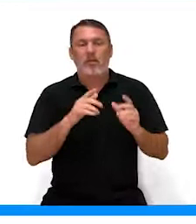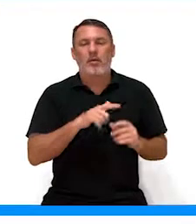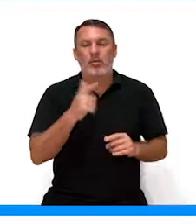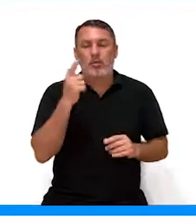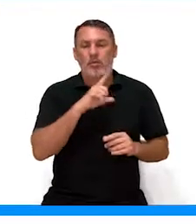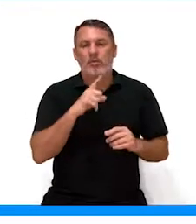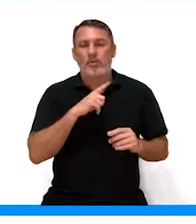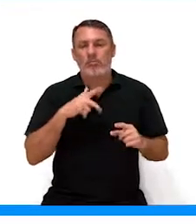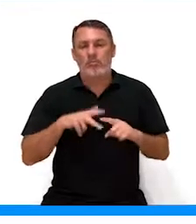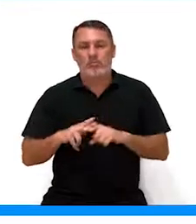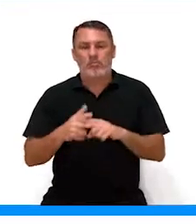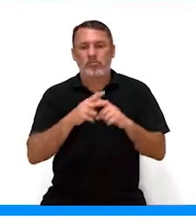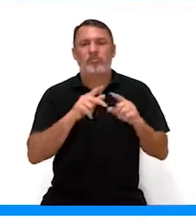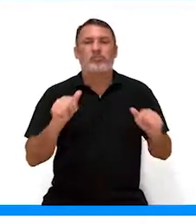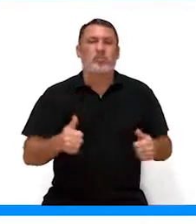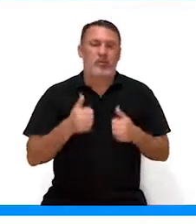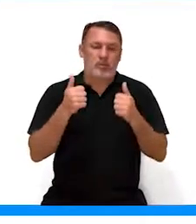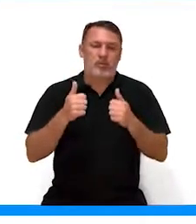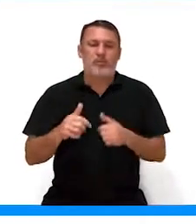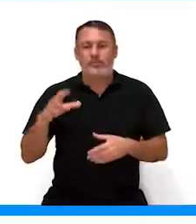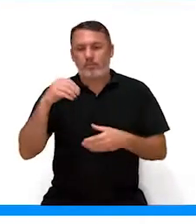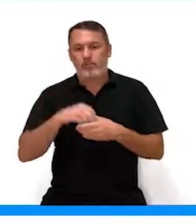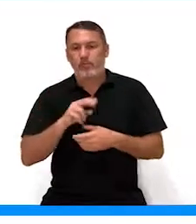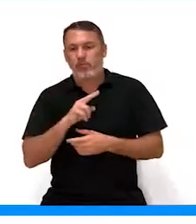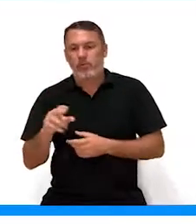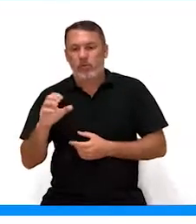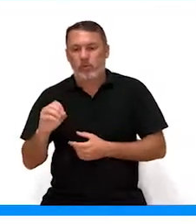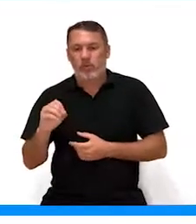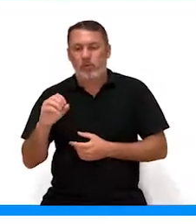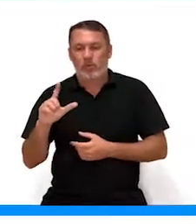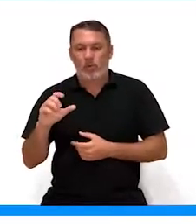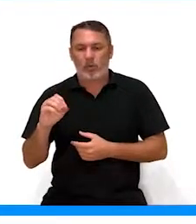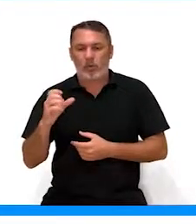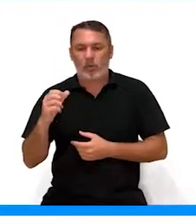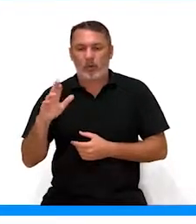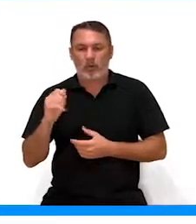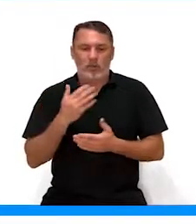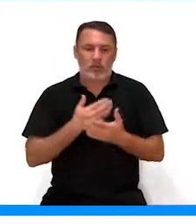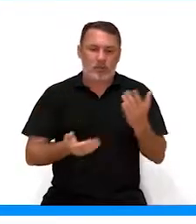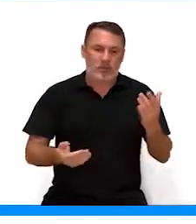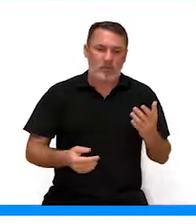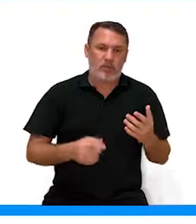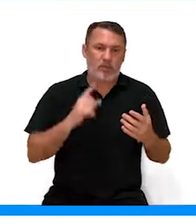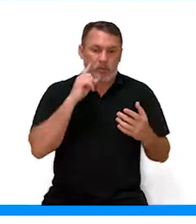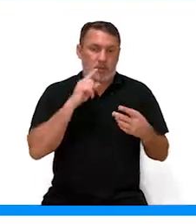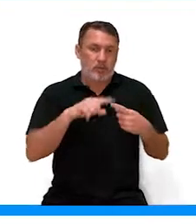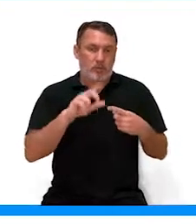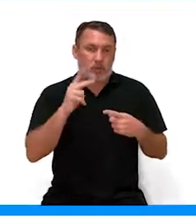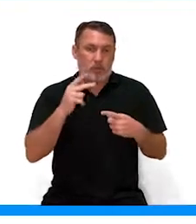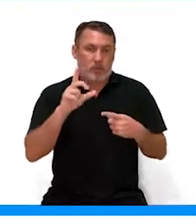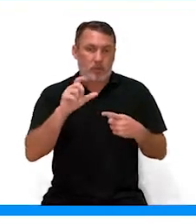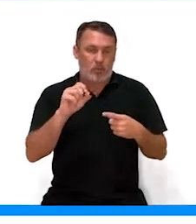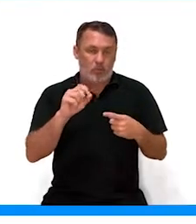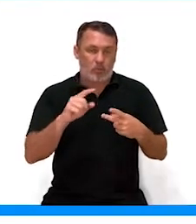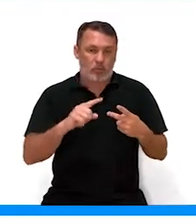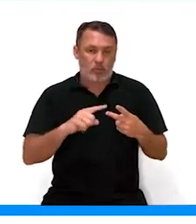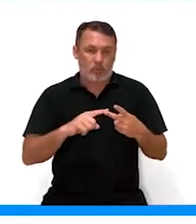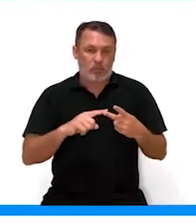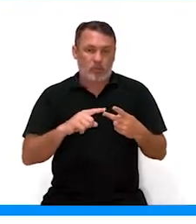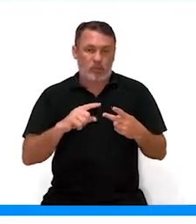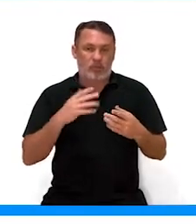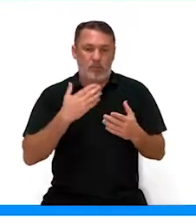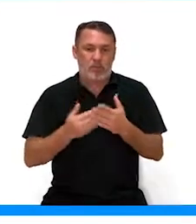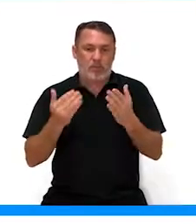a pontinha, só que elas conseguem regenerar isso daí. Então, holócrina perde tudo, merócrina não